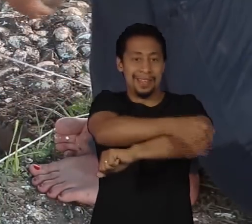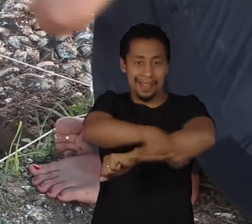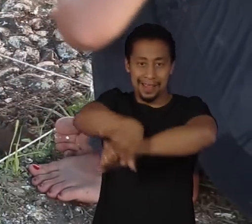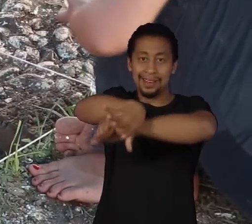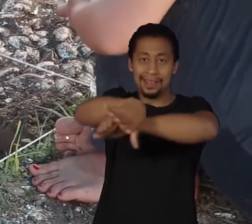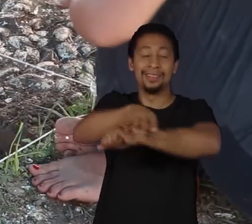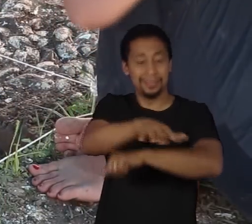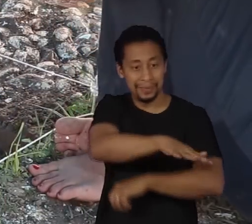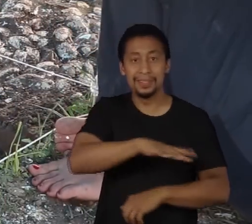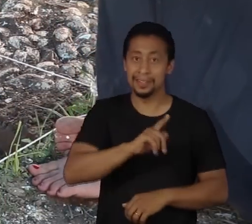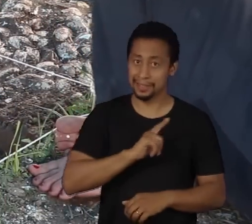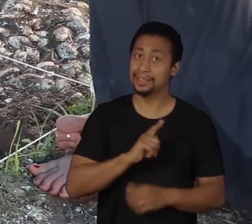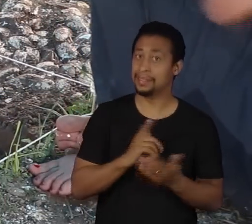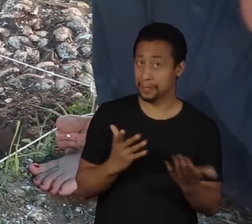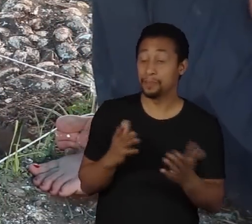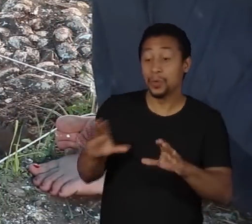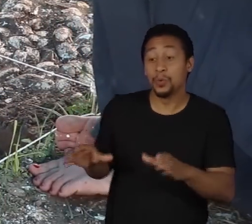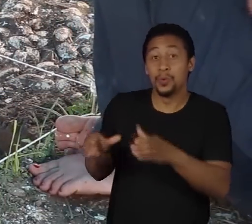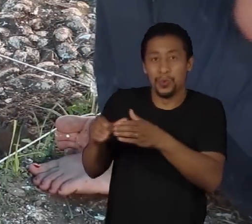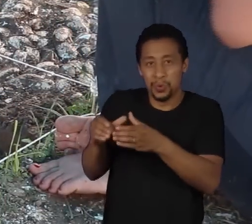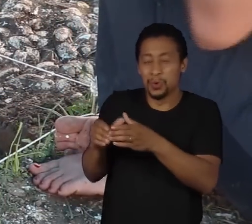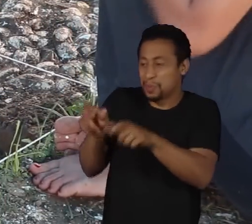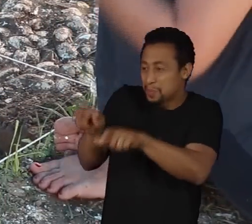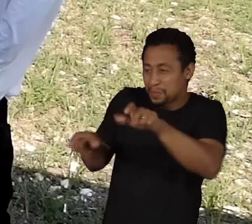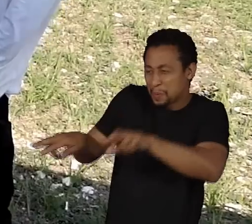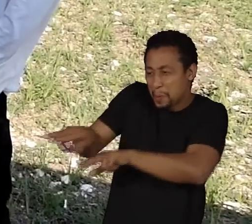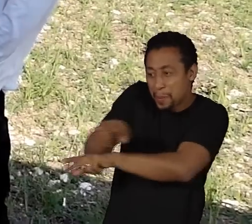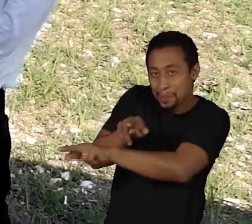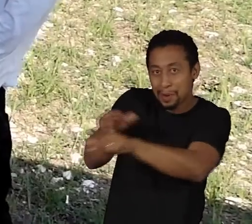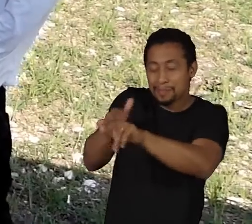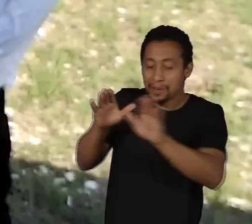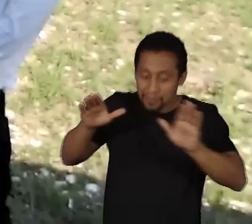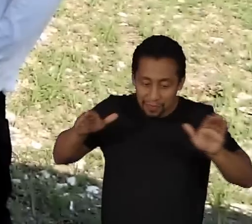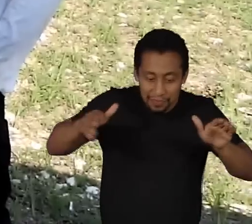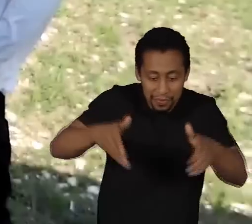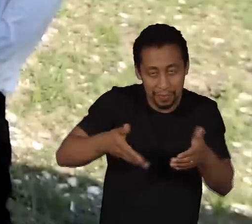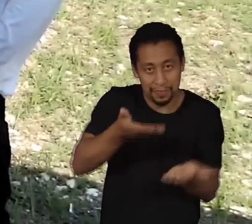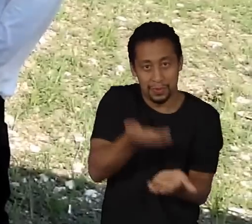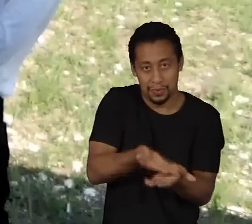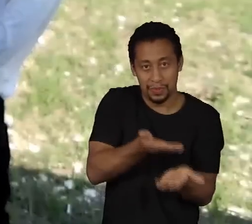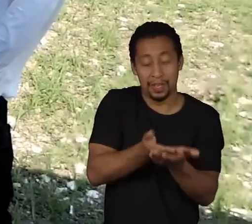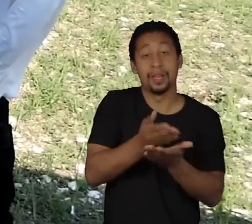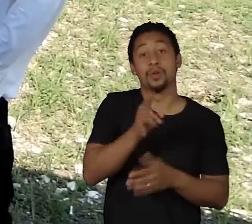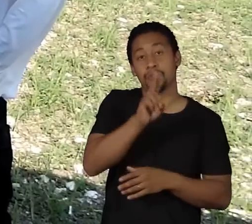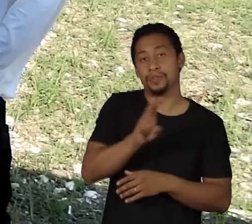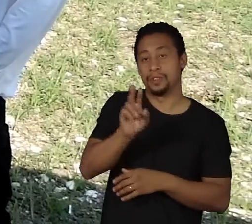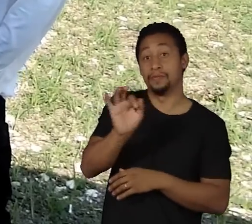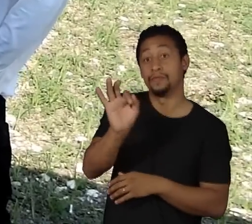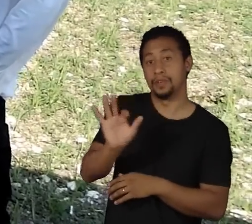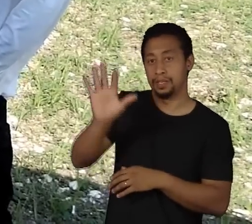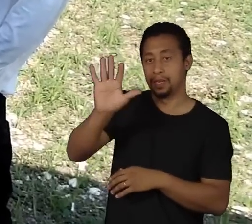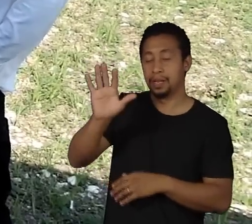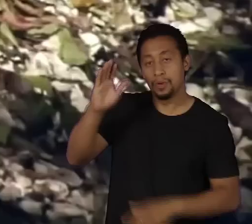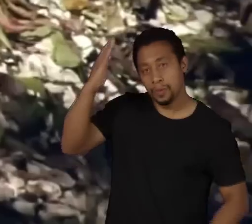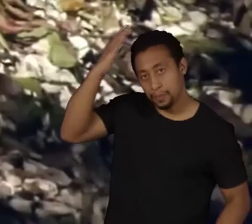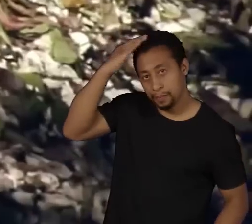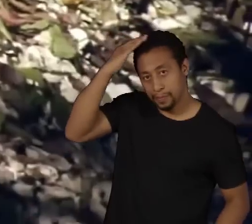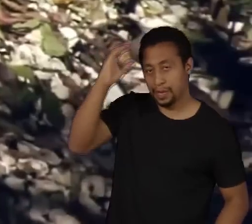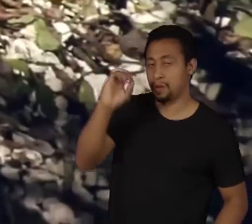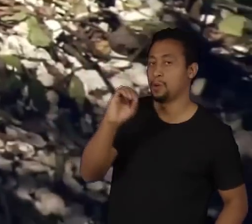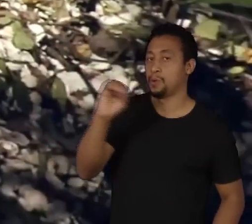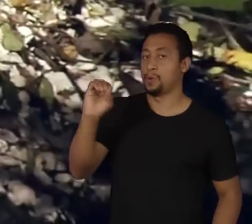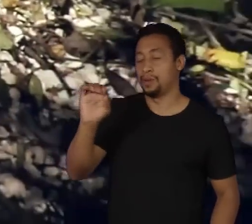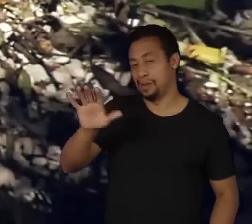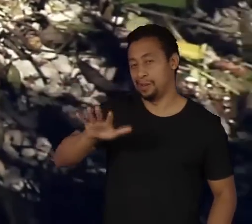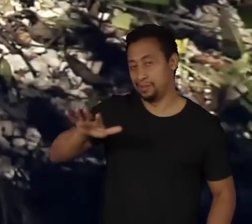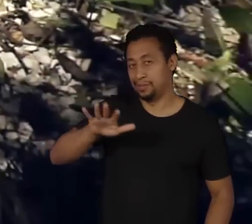sendo estudados por esta equipe multidisciplinar da UFOPA, a Universidade Federal do Oeste do Pará.